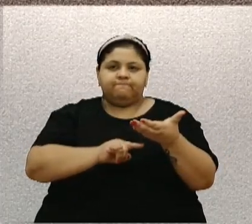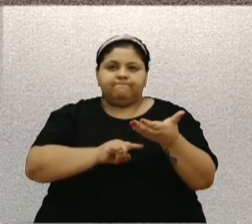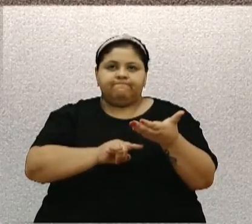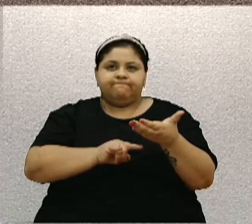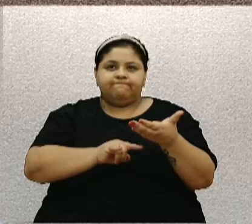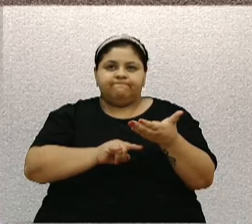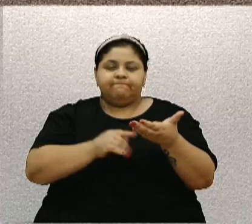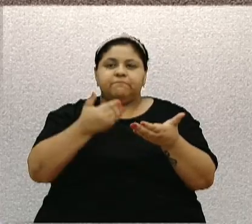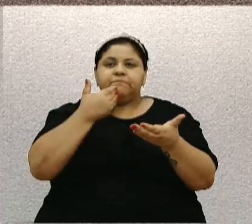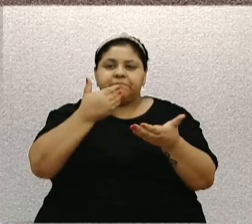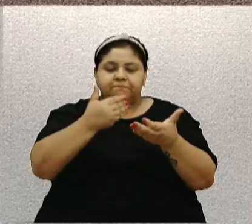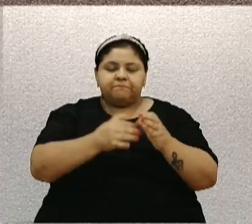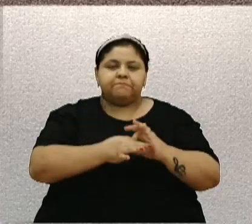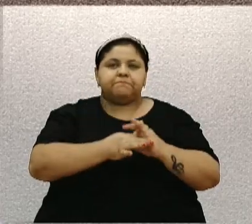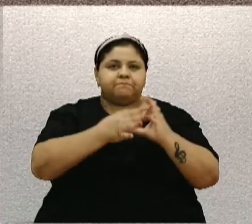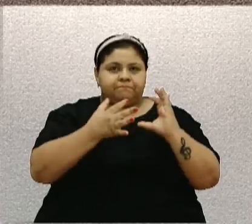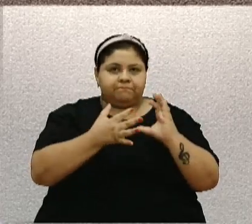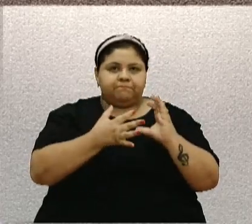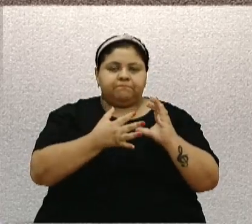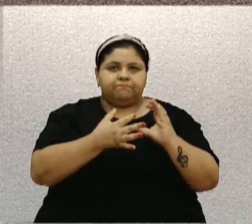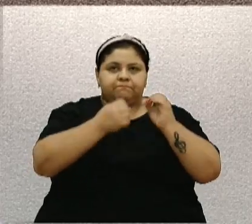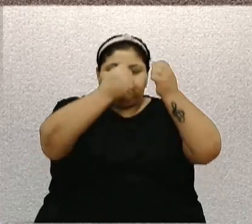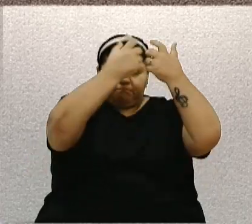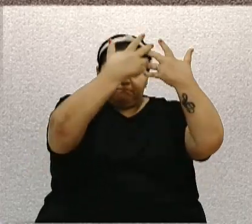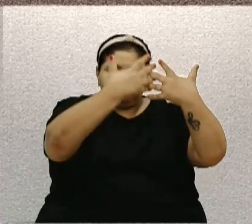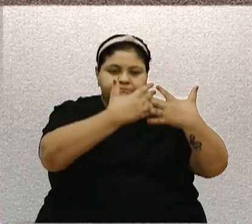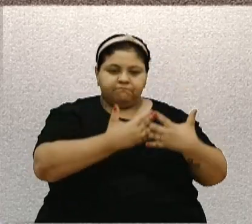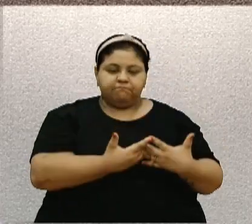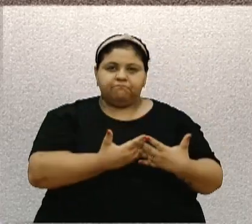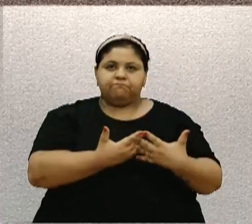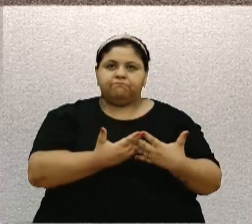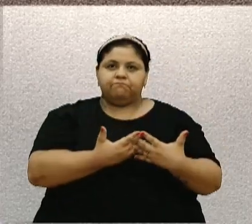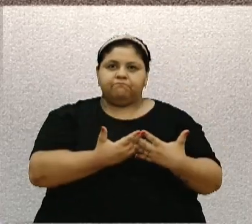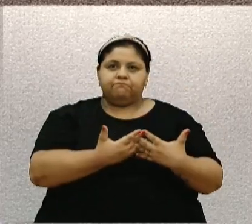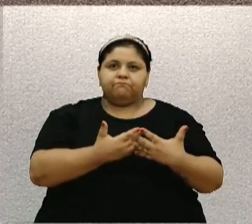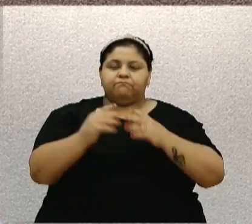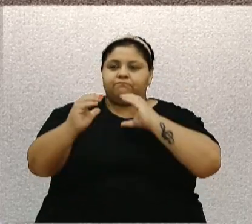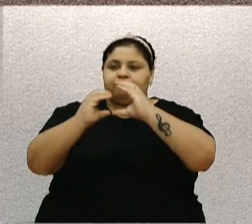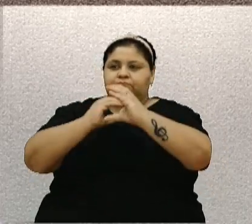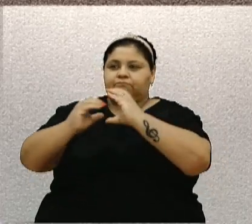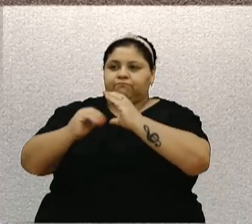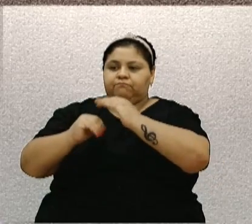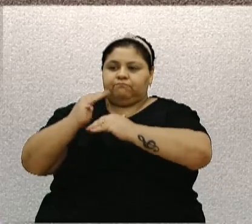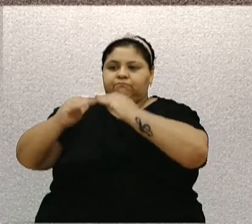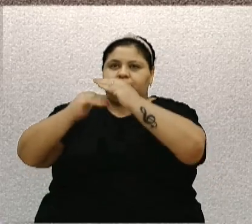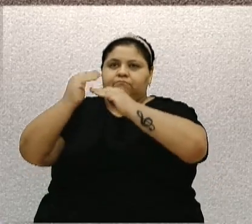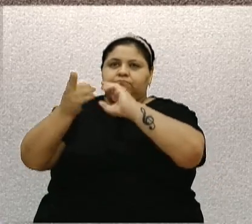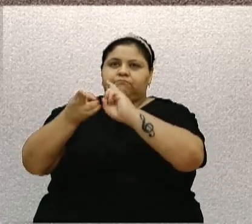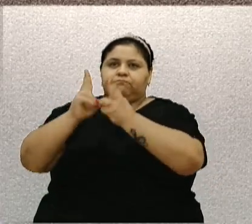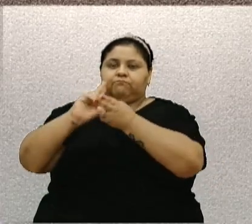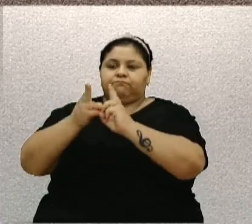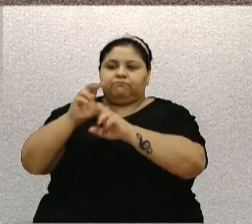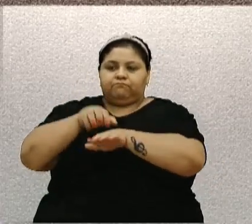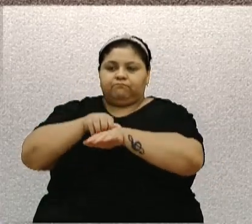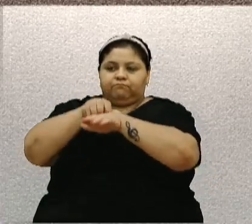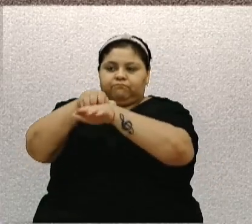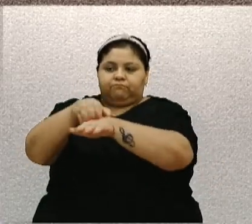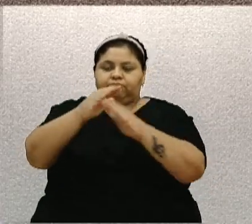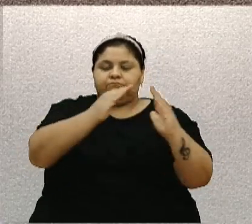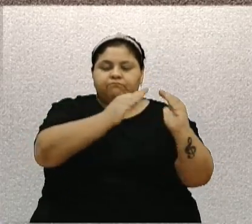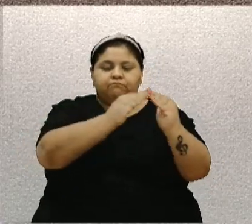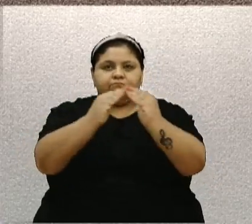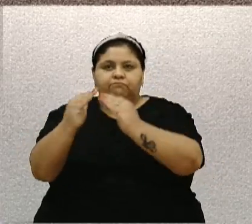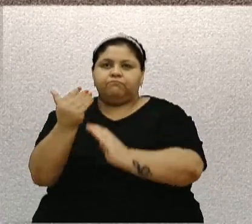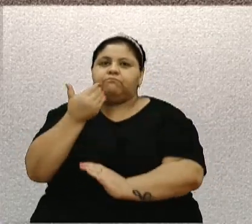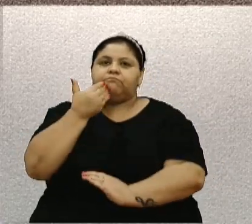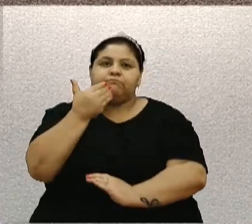pela sua legalidade. Diante ao exposto, esta Comunicação de Desenvolvimento Urbano, Transporte e Habitação